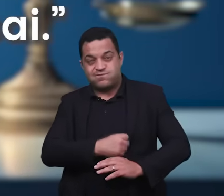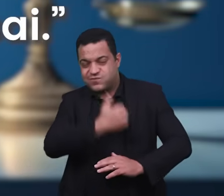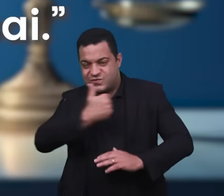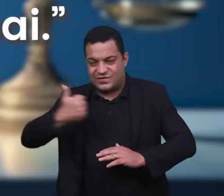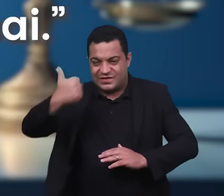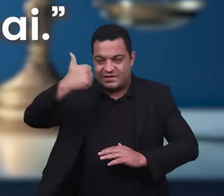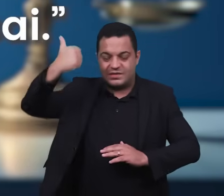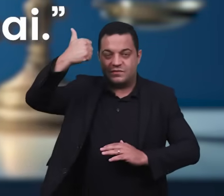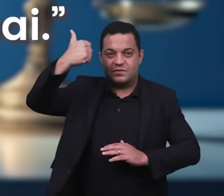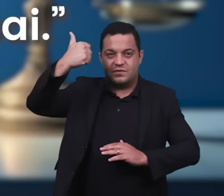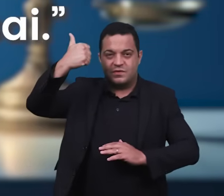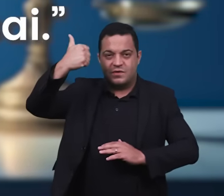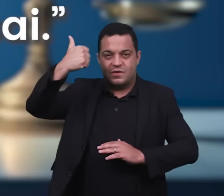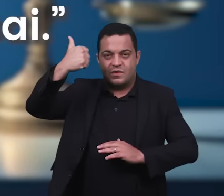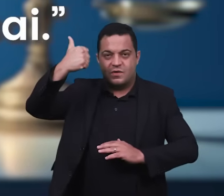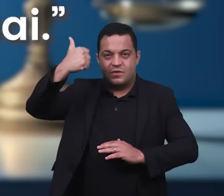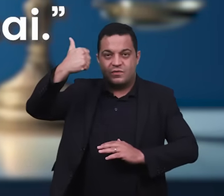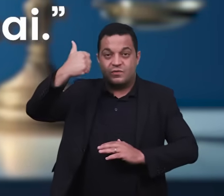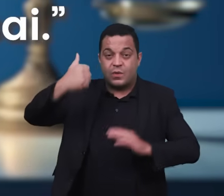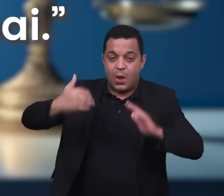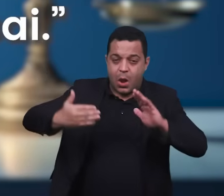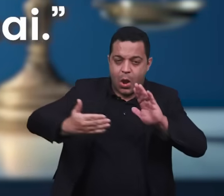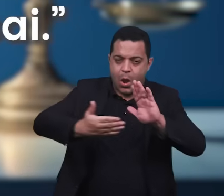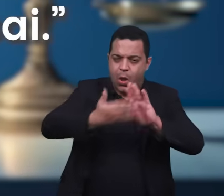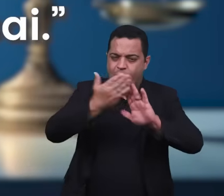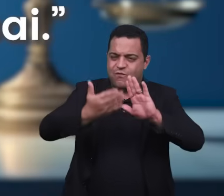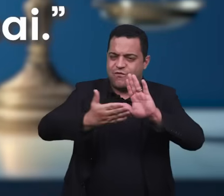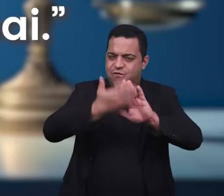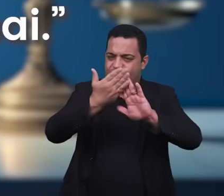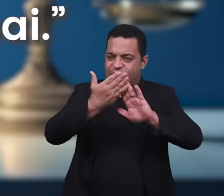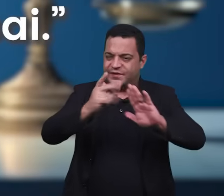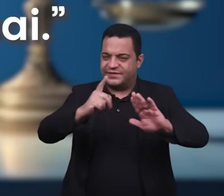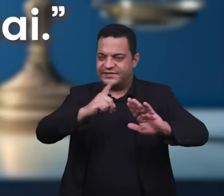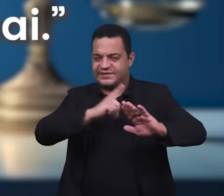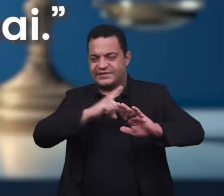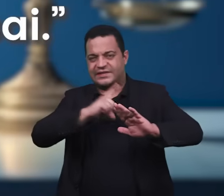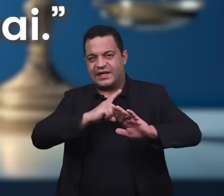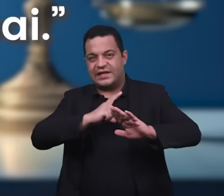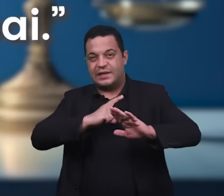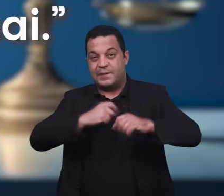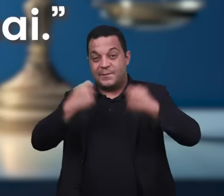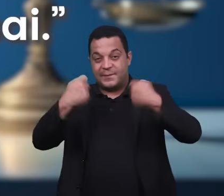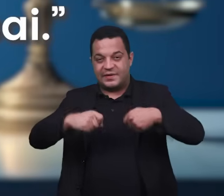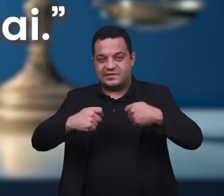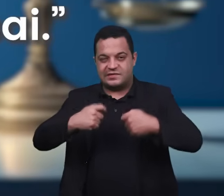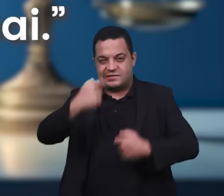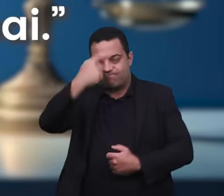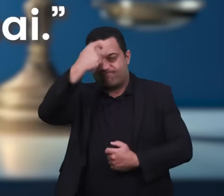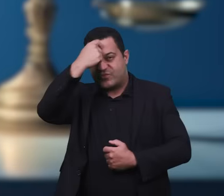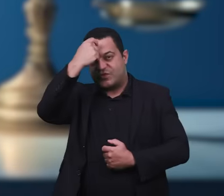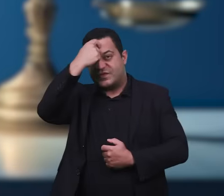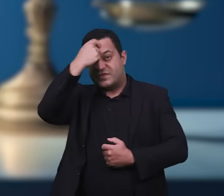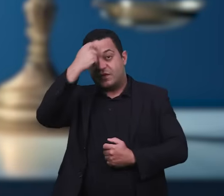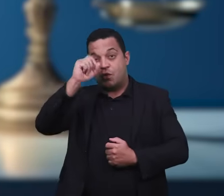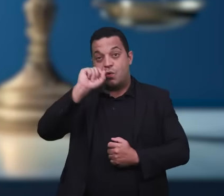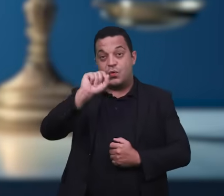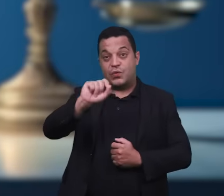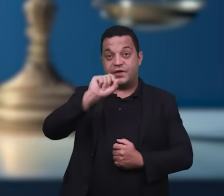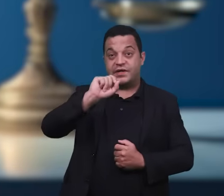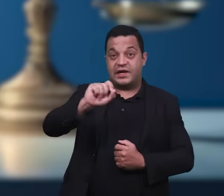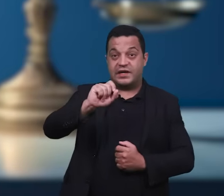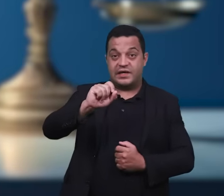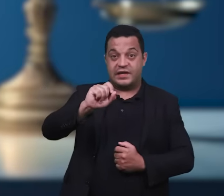fama, se há alguma virtude, se há algum louvor, nisso pensais. Verso 9. O que